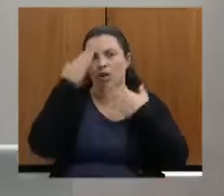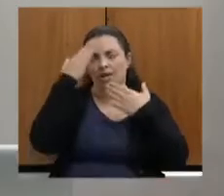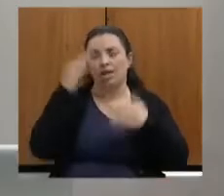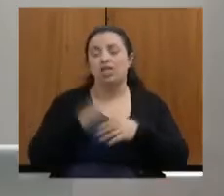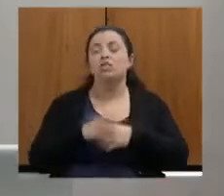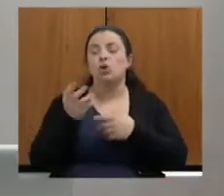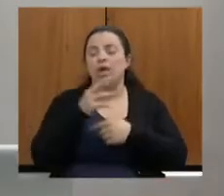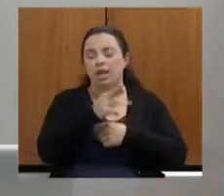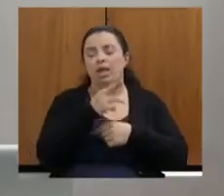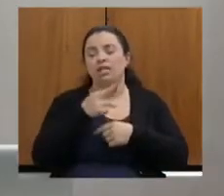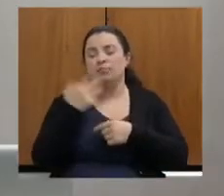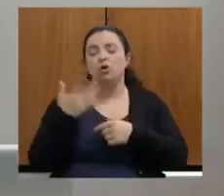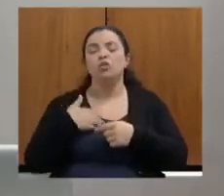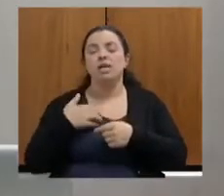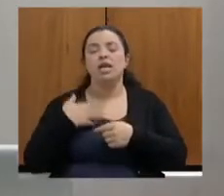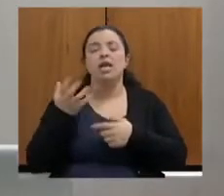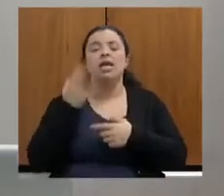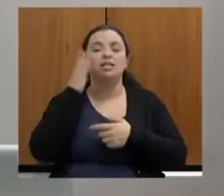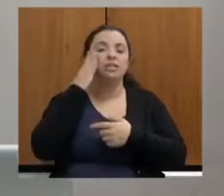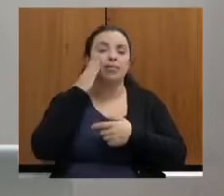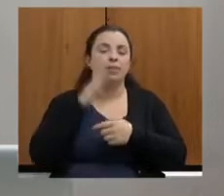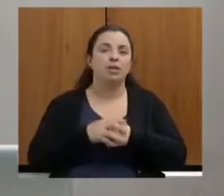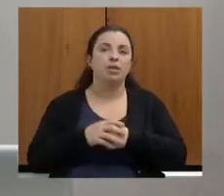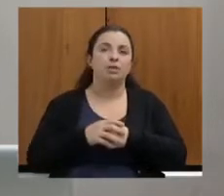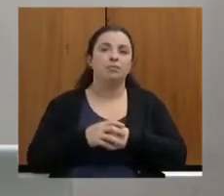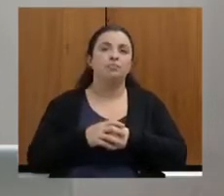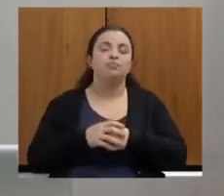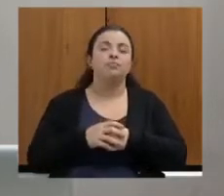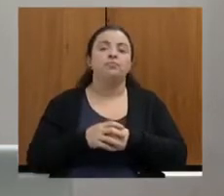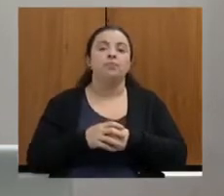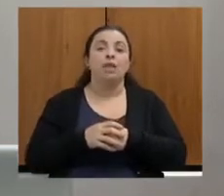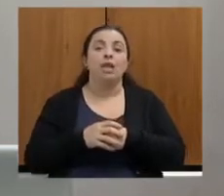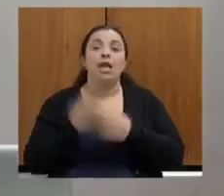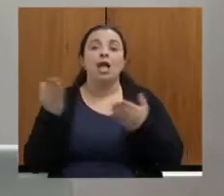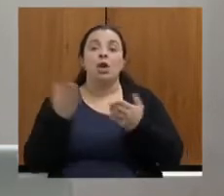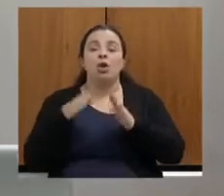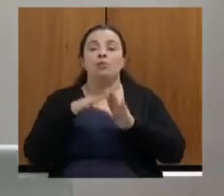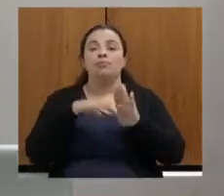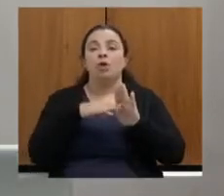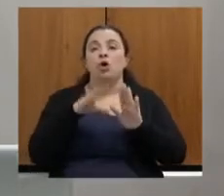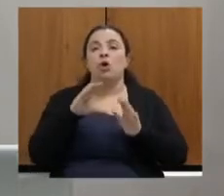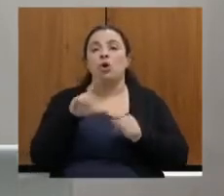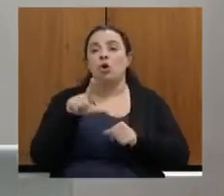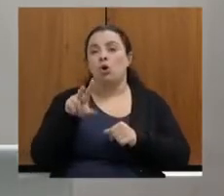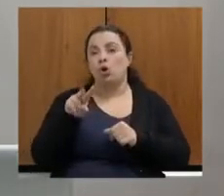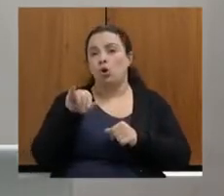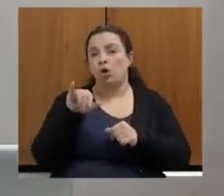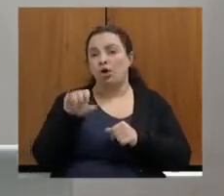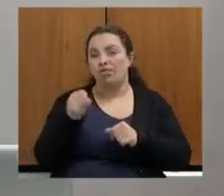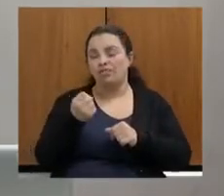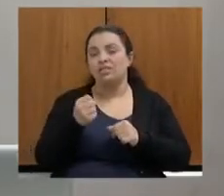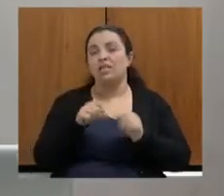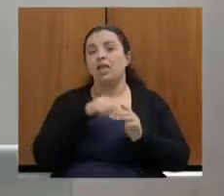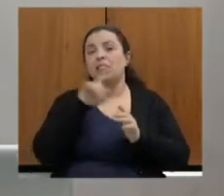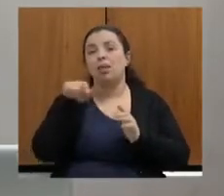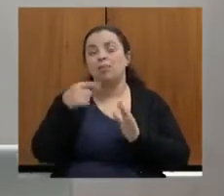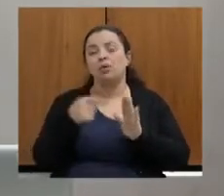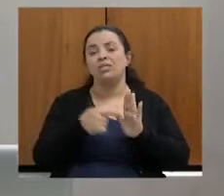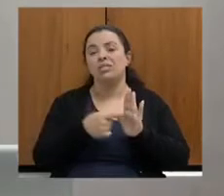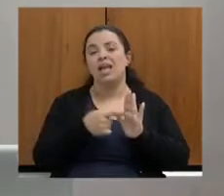nós que agradecemos Cristiana agora eu vou chamar o Clóvis de cachoeira escura depois a gracinha de